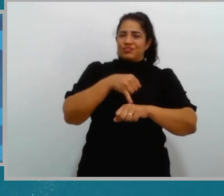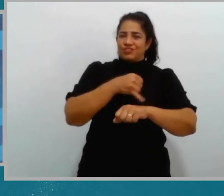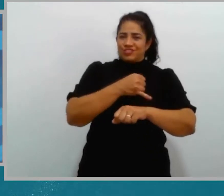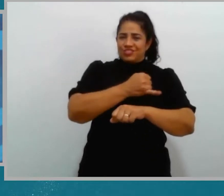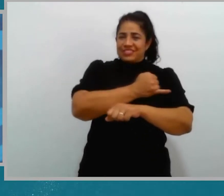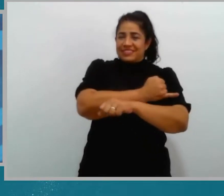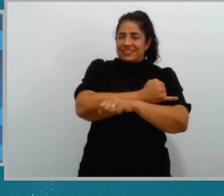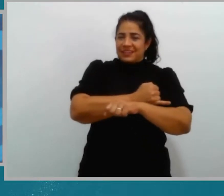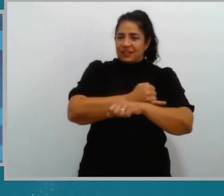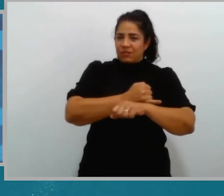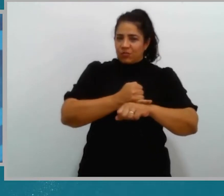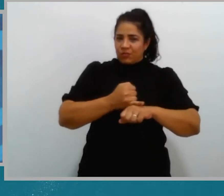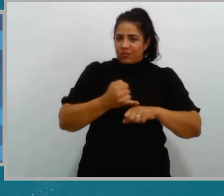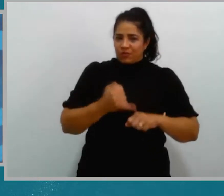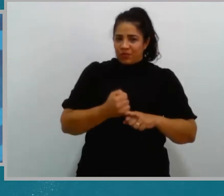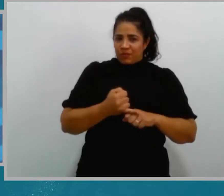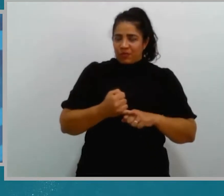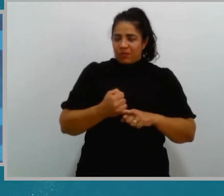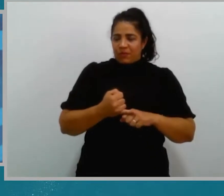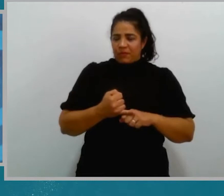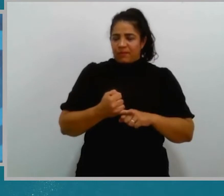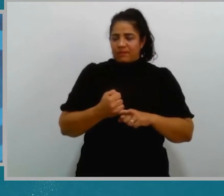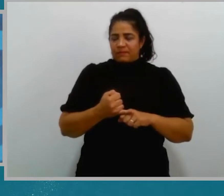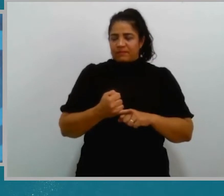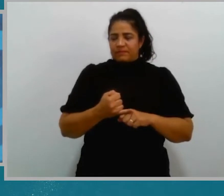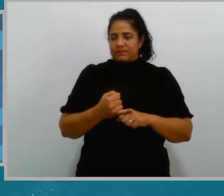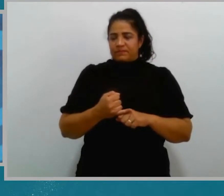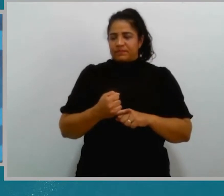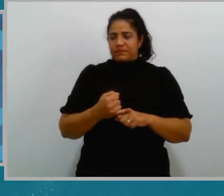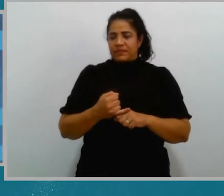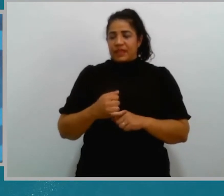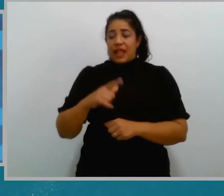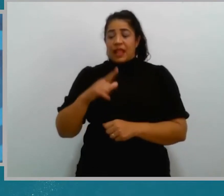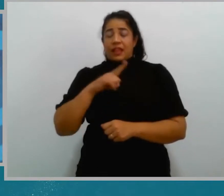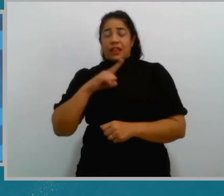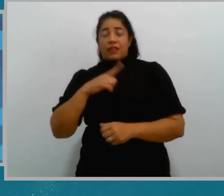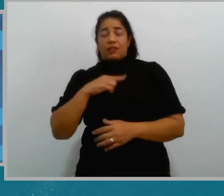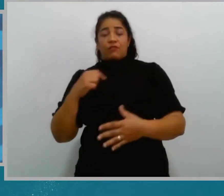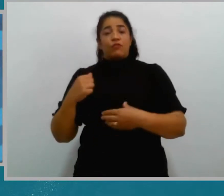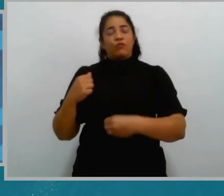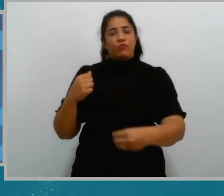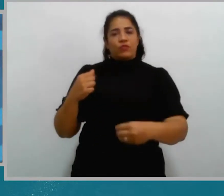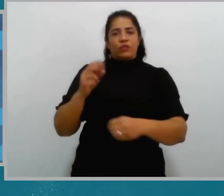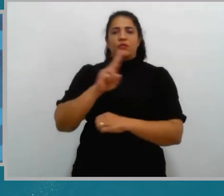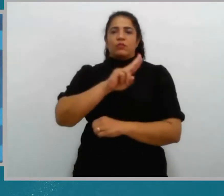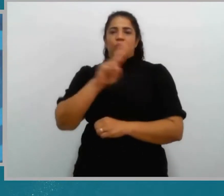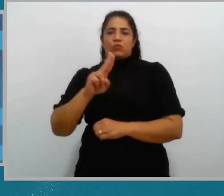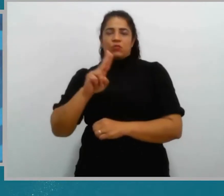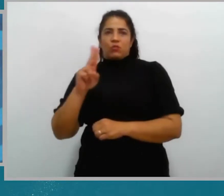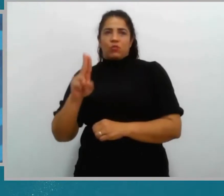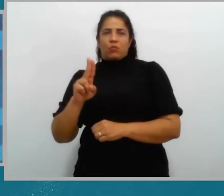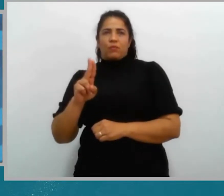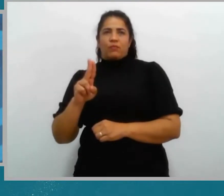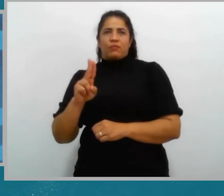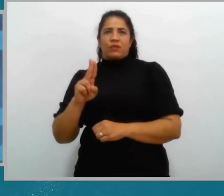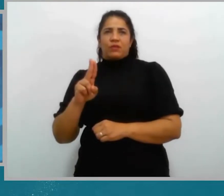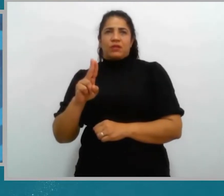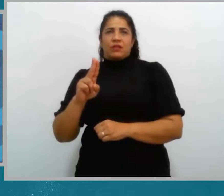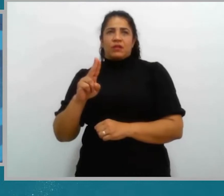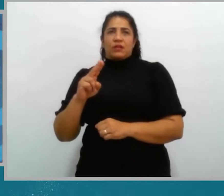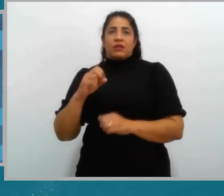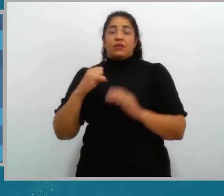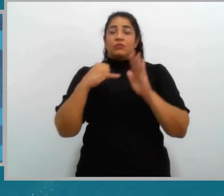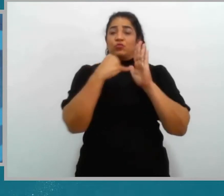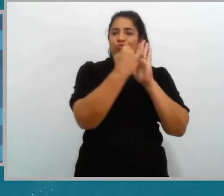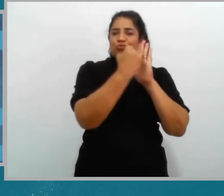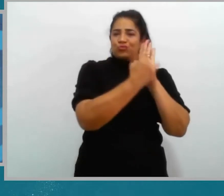qual nasceu Jesus, que se chama o Cristo. Quer dizer, Jesus, o rei dos